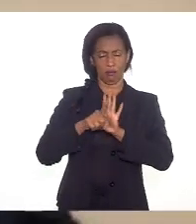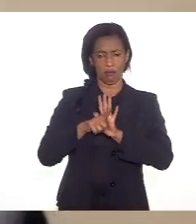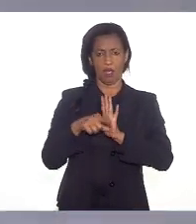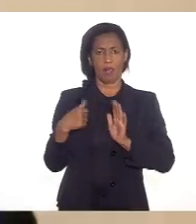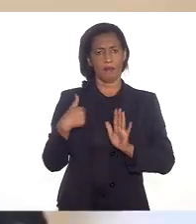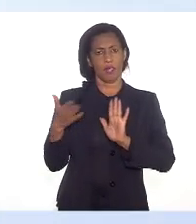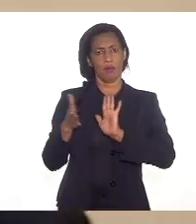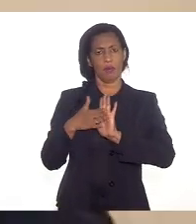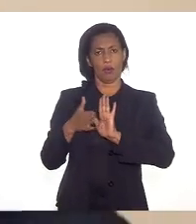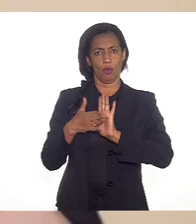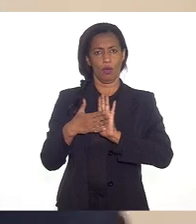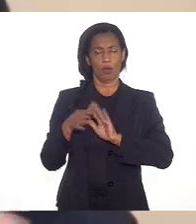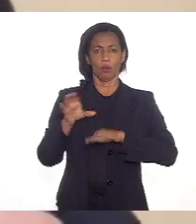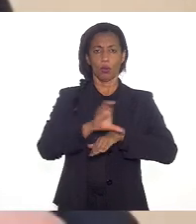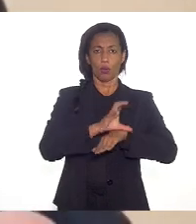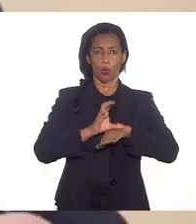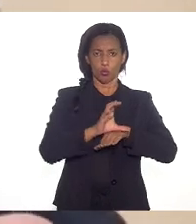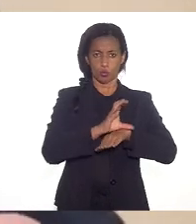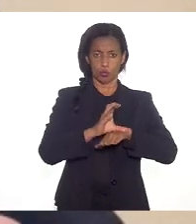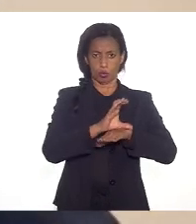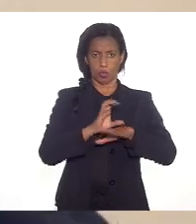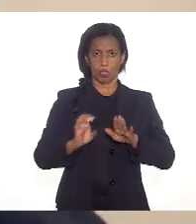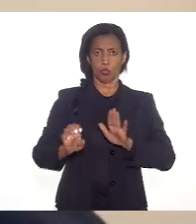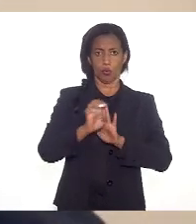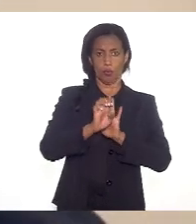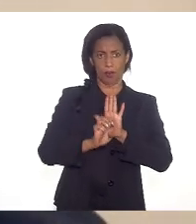proposta é pela constitucionalidade com emendas.